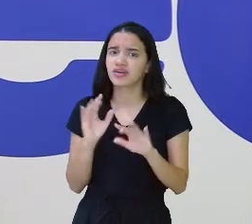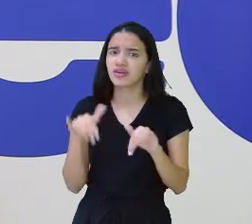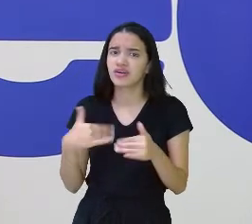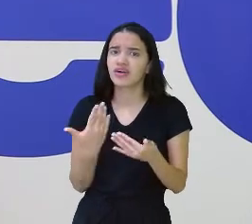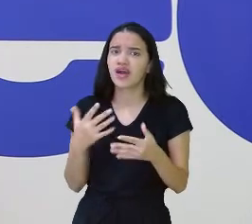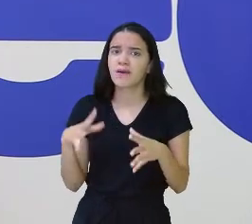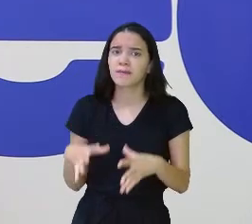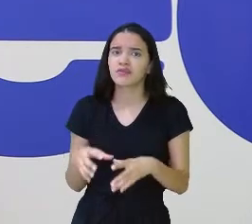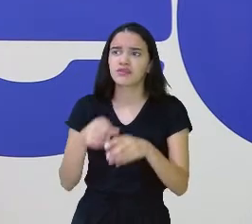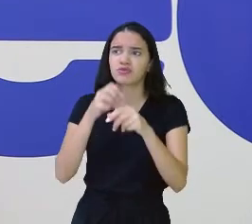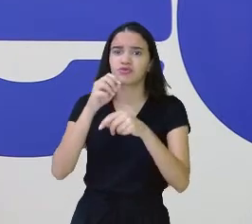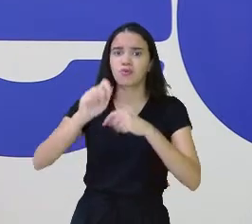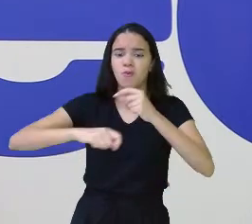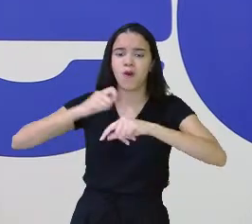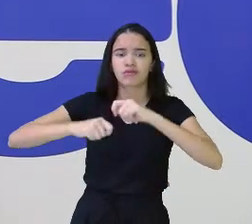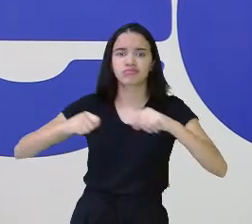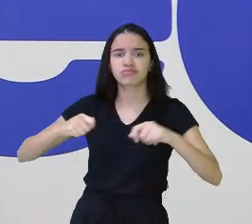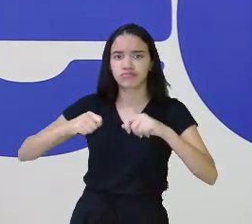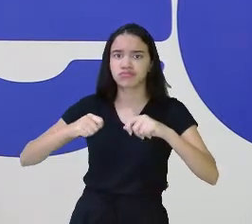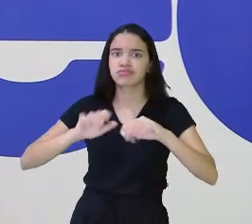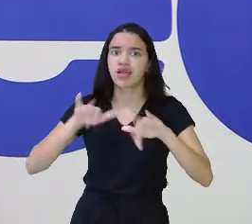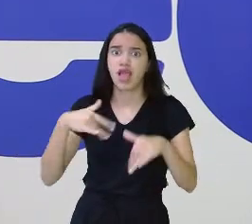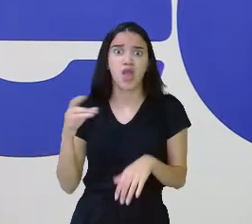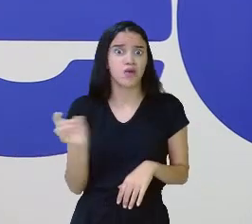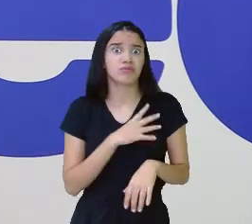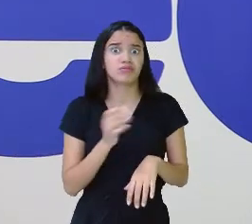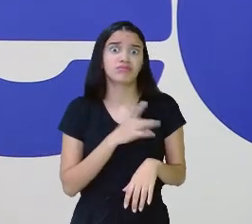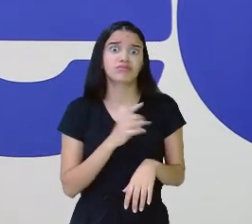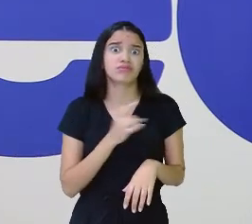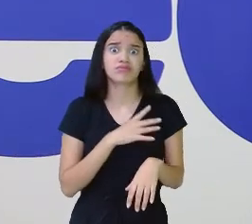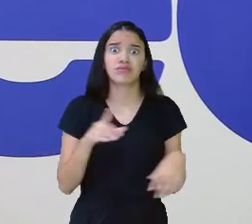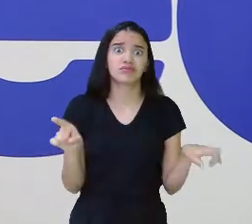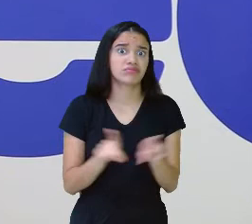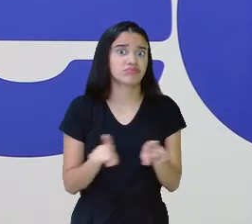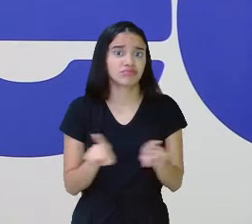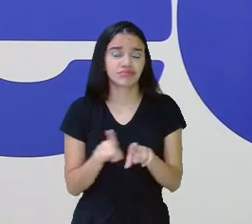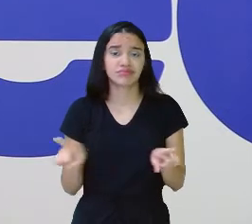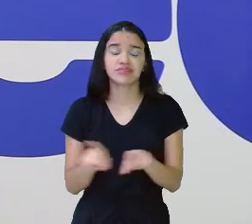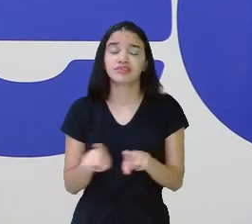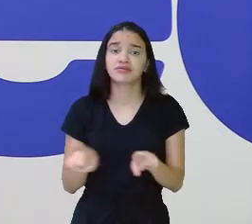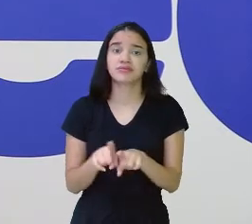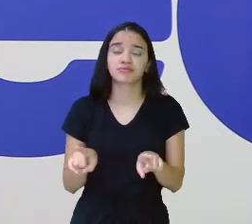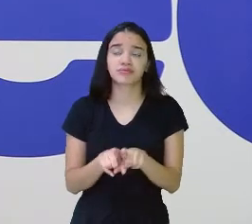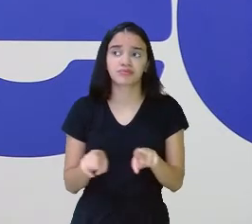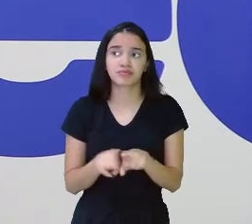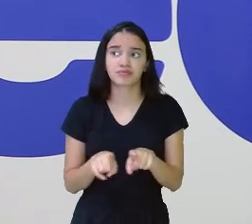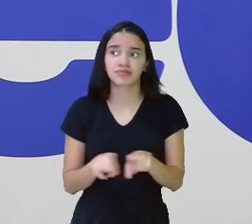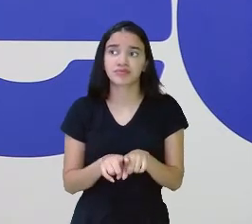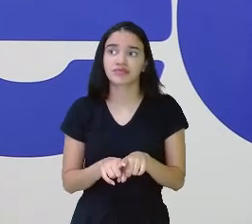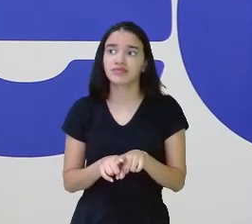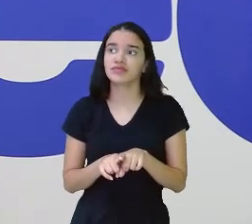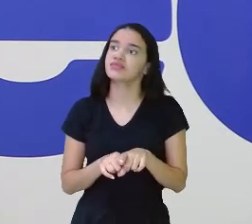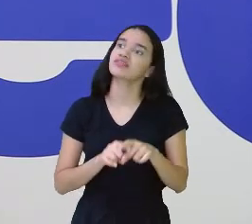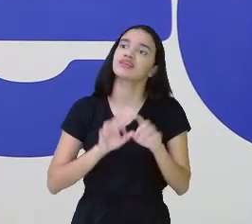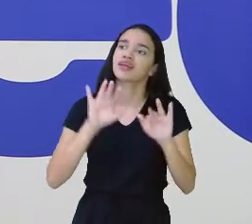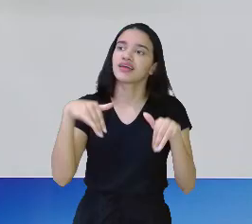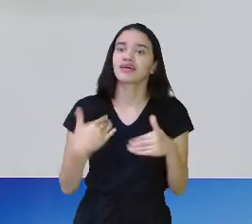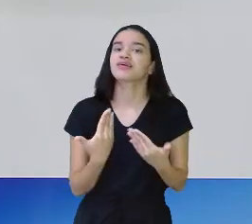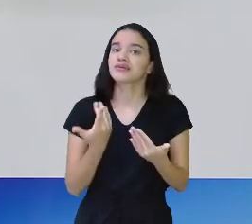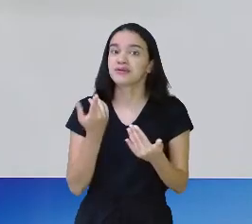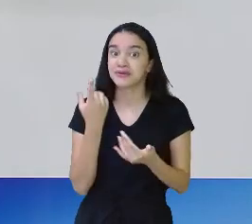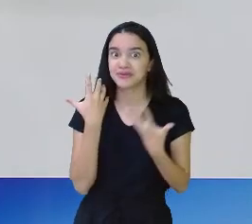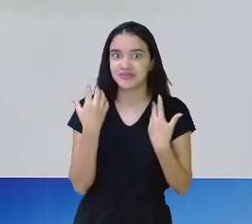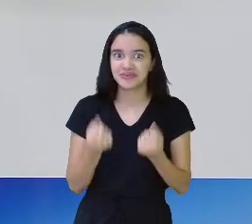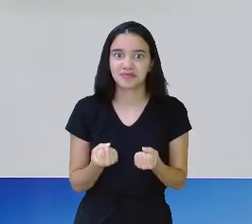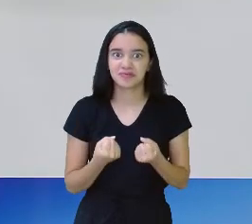numa sacolinha e bota tudo. Eu morro de medo também, viu, gente? Eu sou meia medrosa para esses trem todinho aí. Vai.